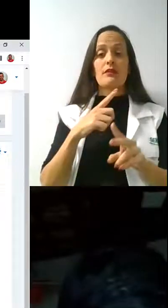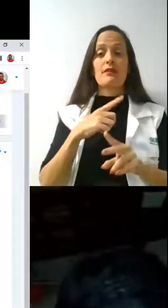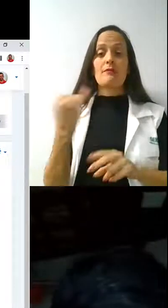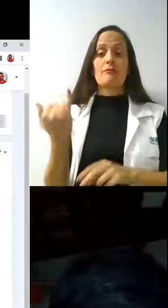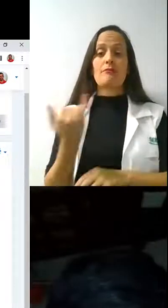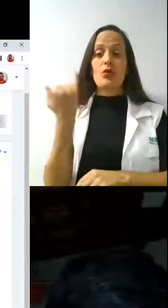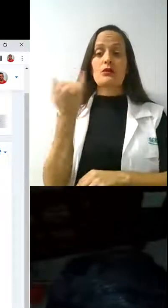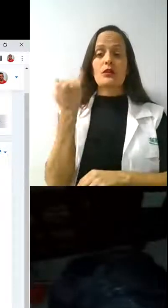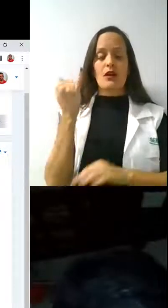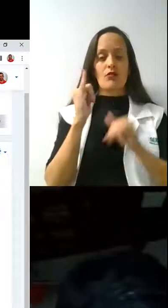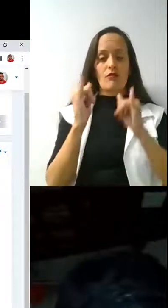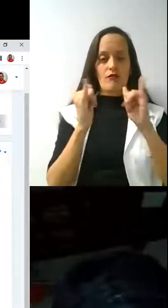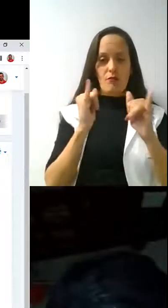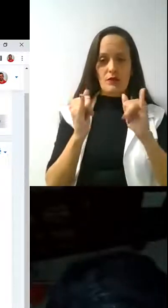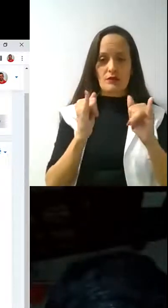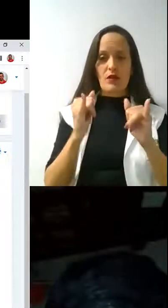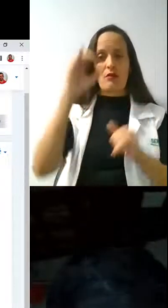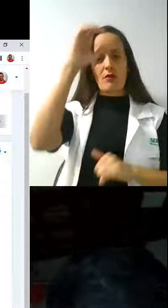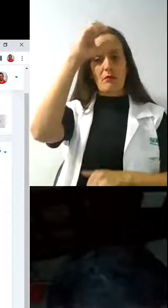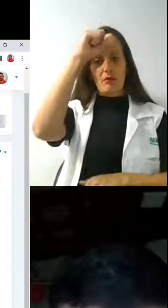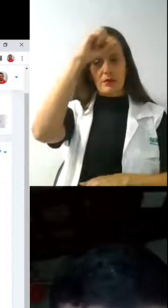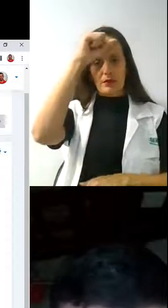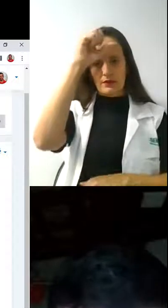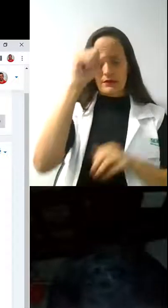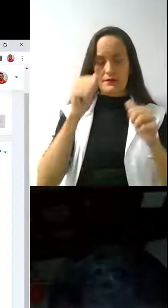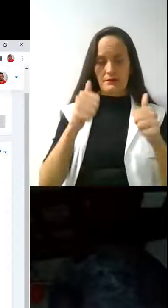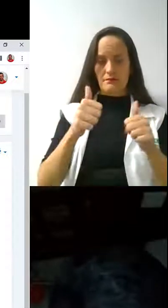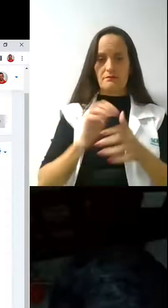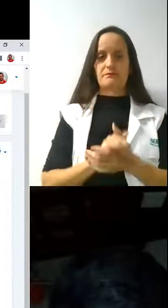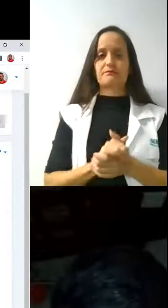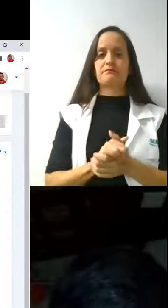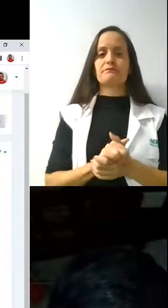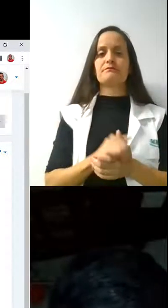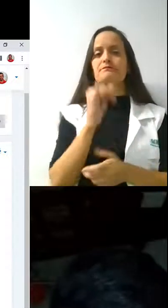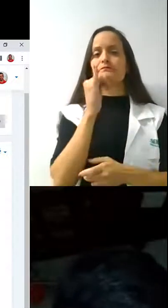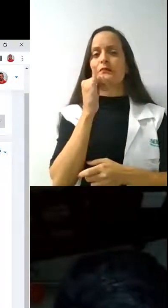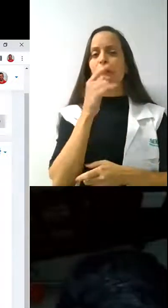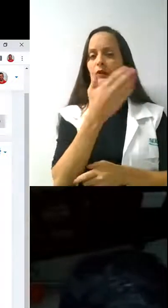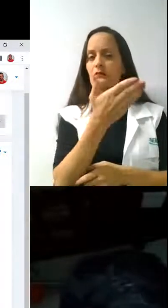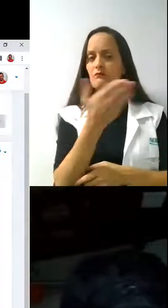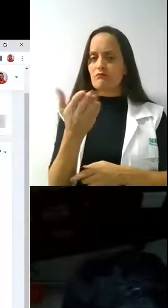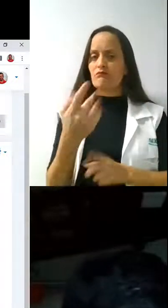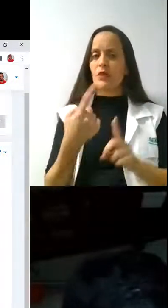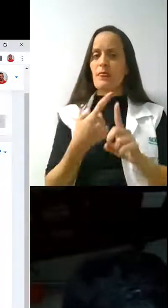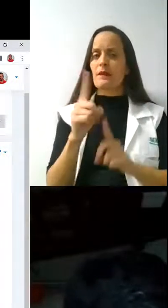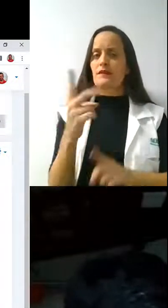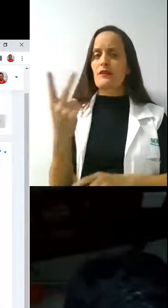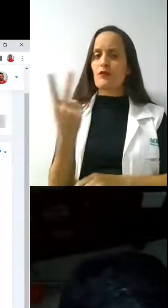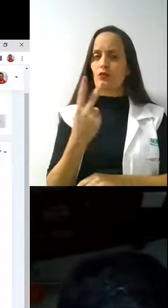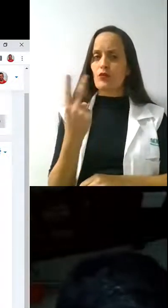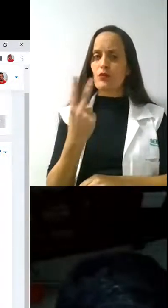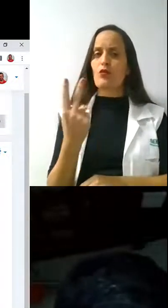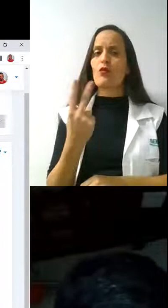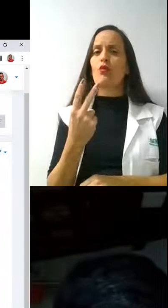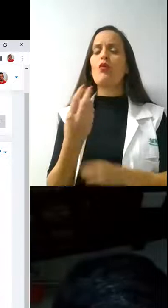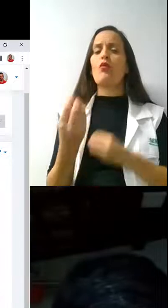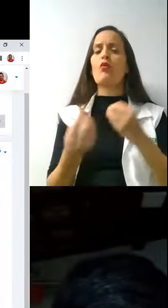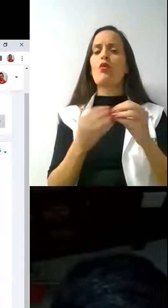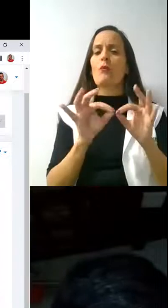os desafios, as atividades, né? Então, aqui, ó, por exemplo, o desafio 2, da mesma forma, ó, parte de realização de